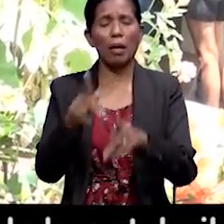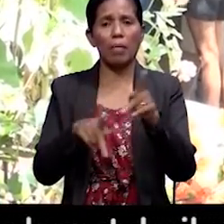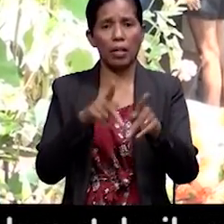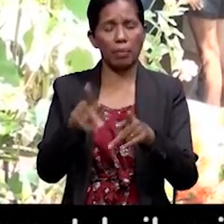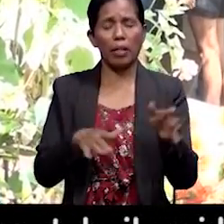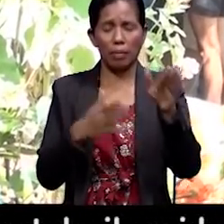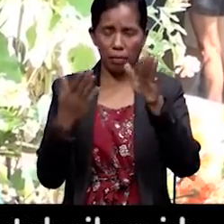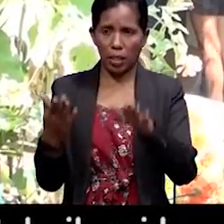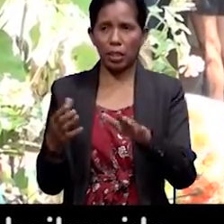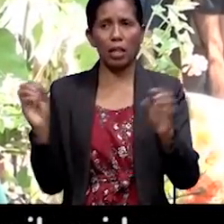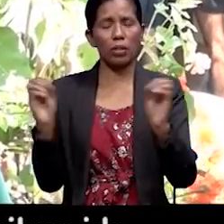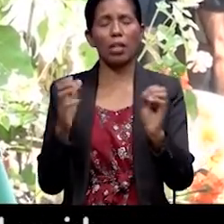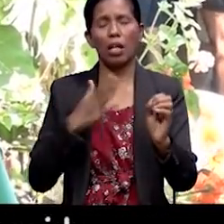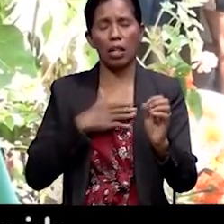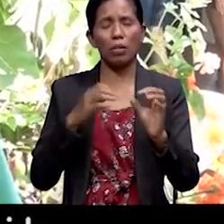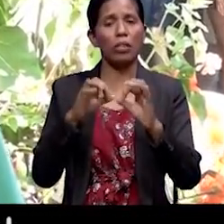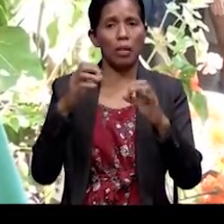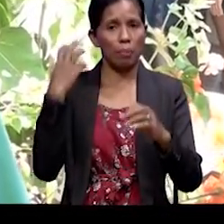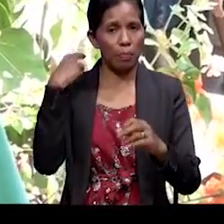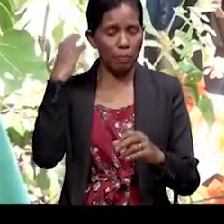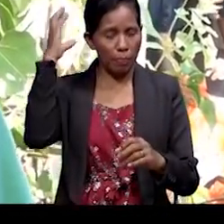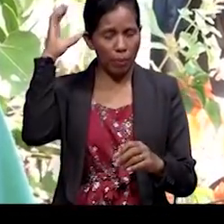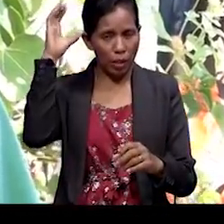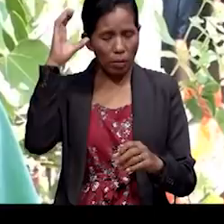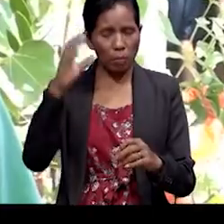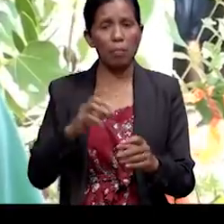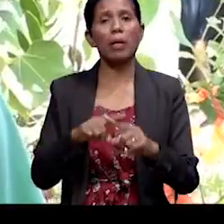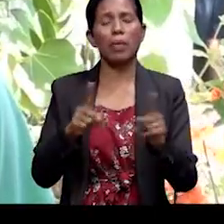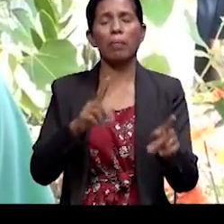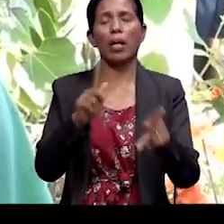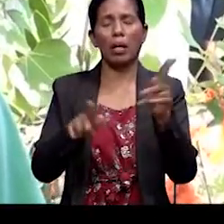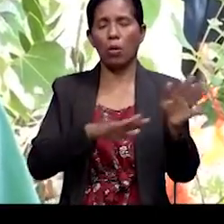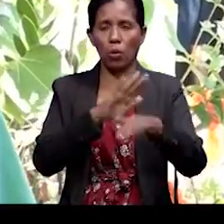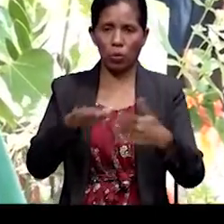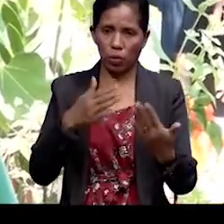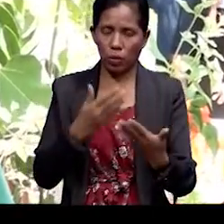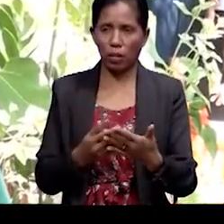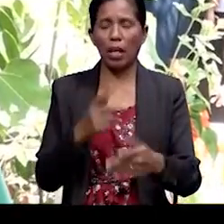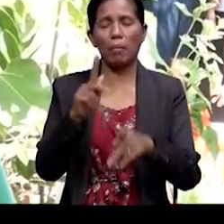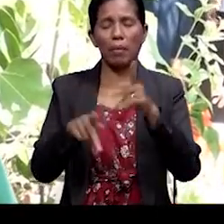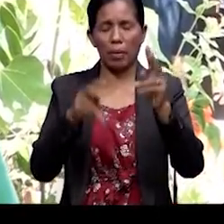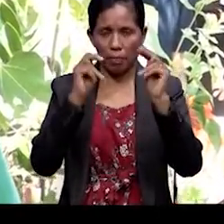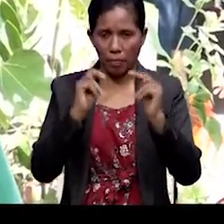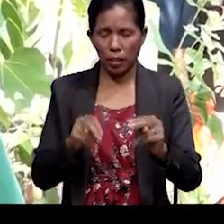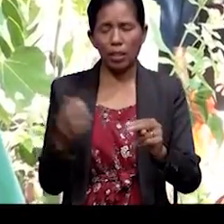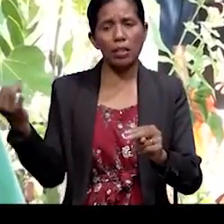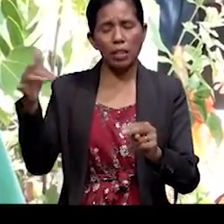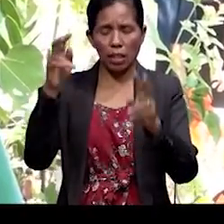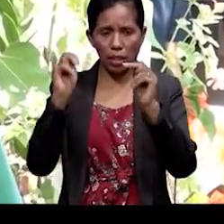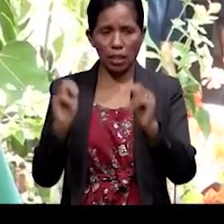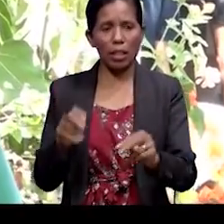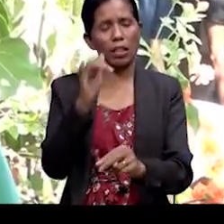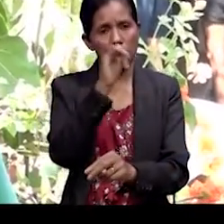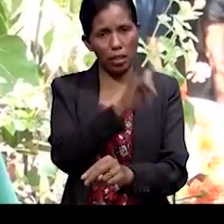ba hauni primo hauni kolega ne det mati bia ne det mas bai mahutut ema nebe mate sira tenki istem bai ne ba kondo tor bel